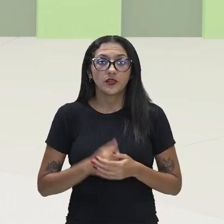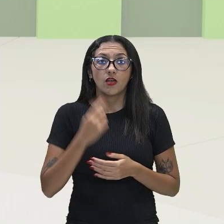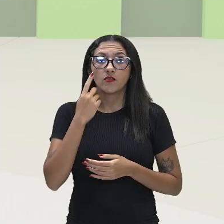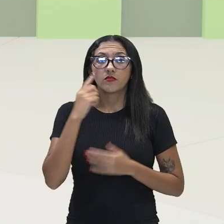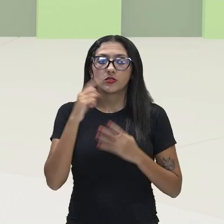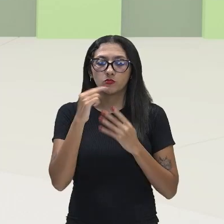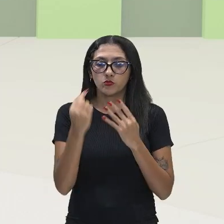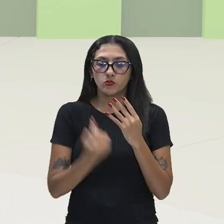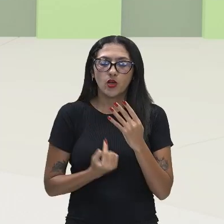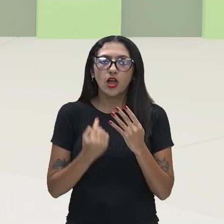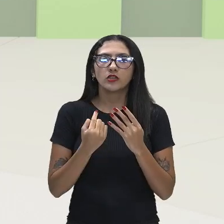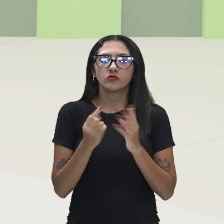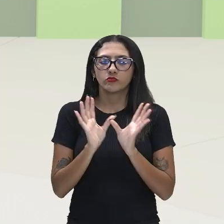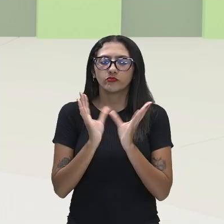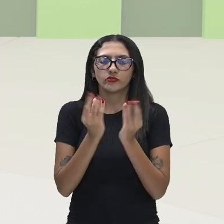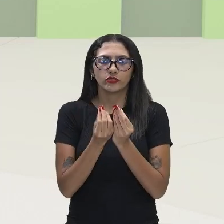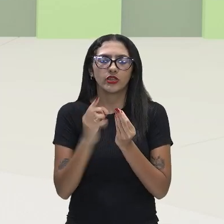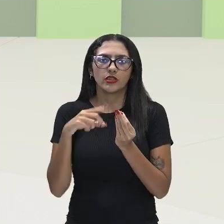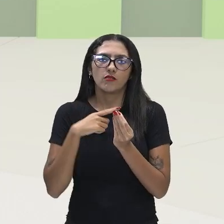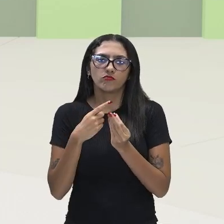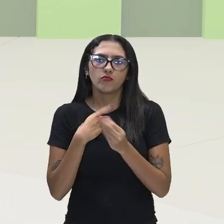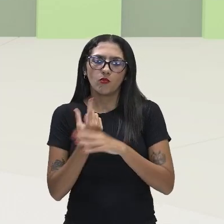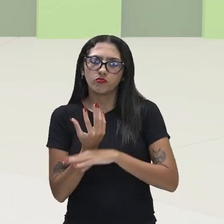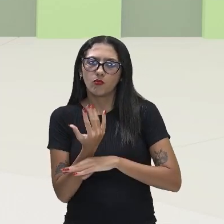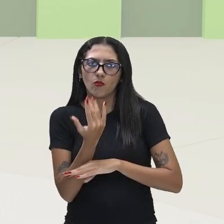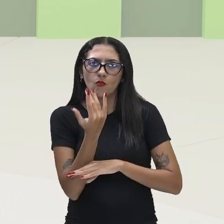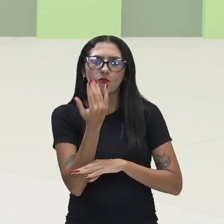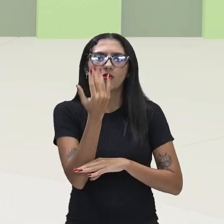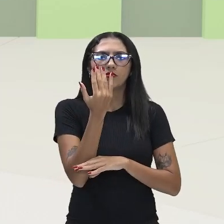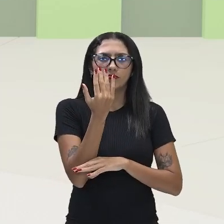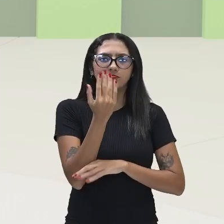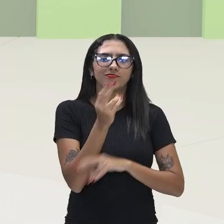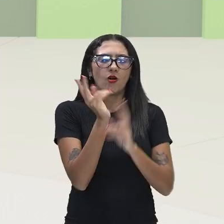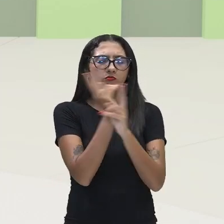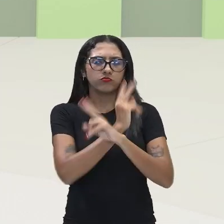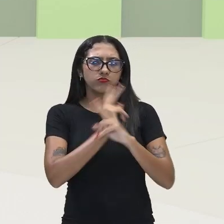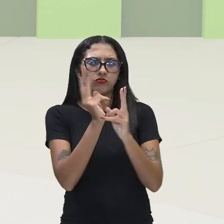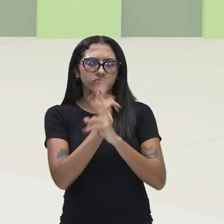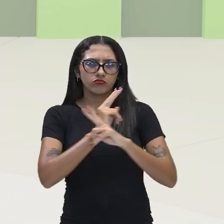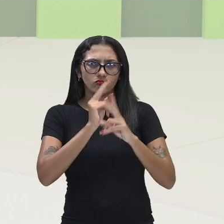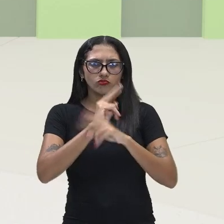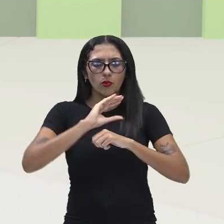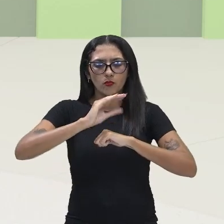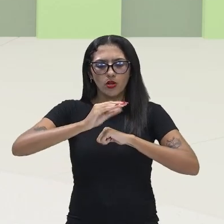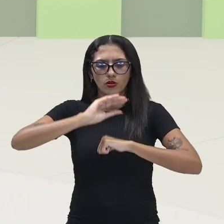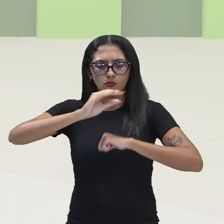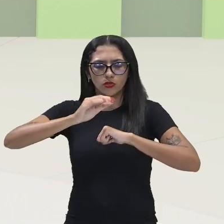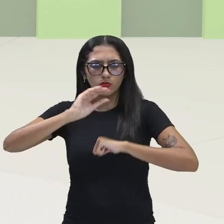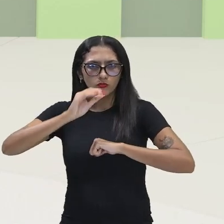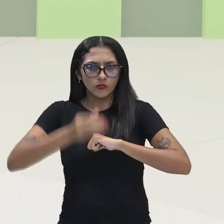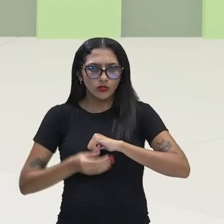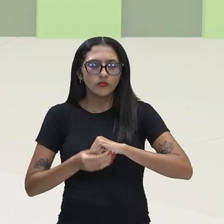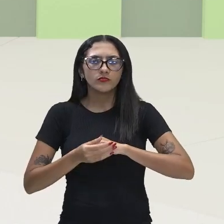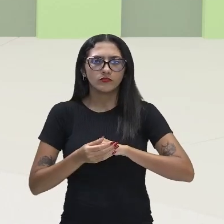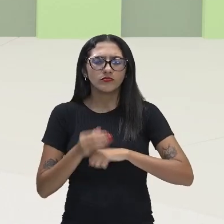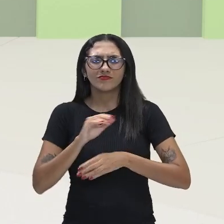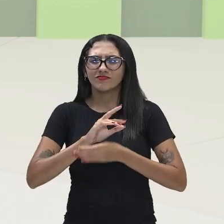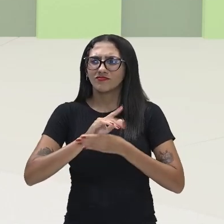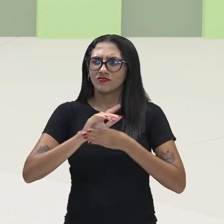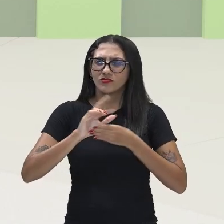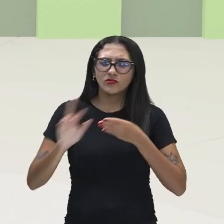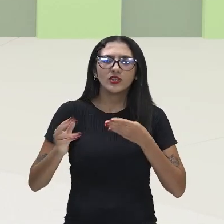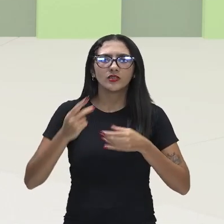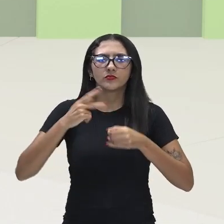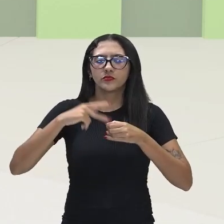gases, eles então são lançados por essas emissões de queimas de combustíveis